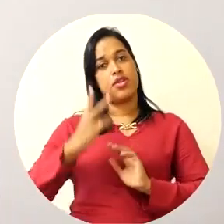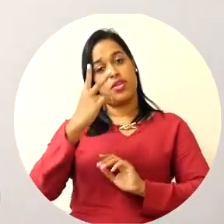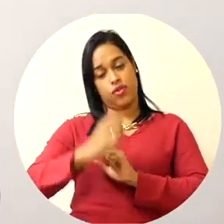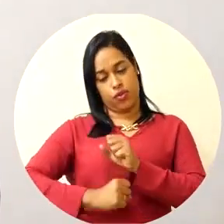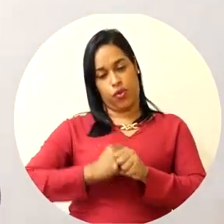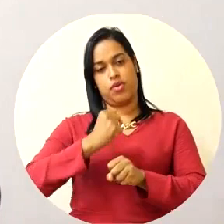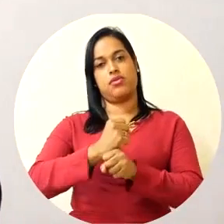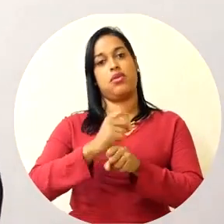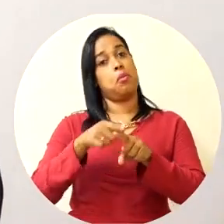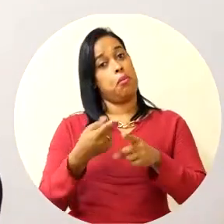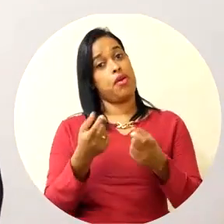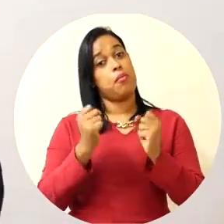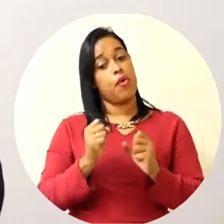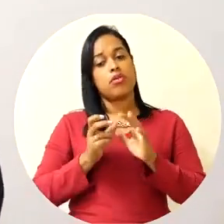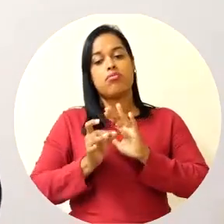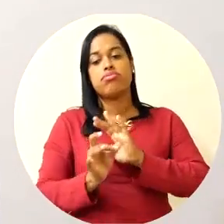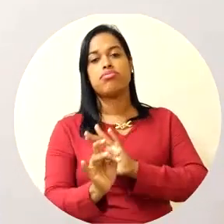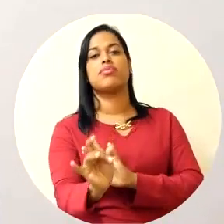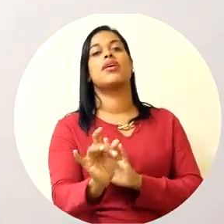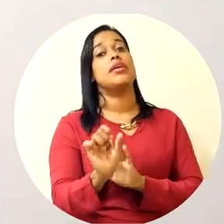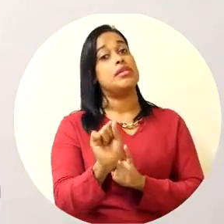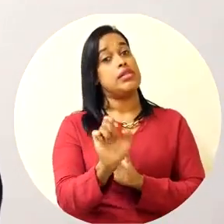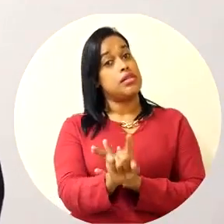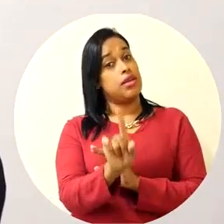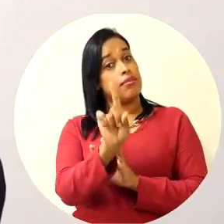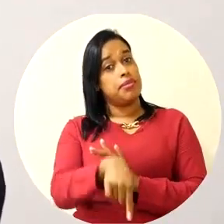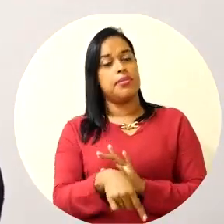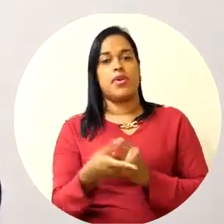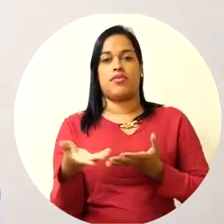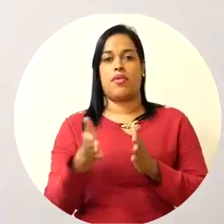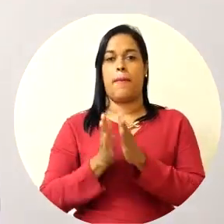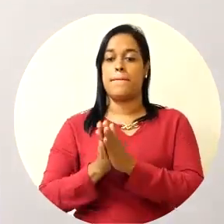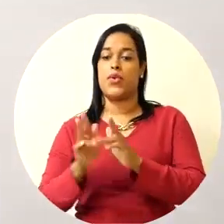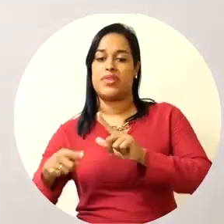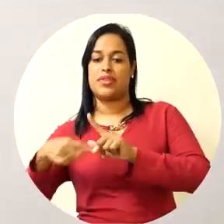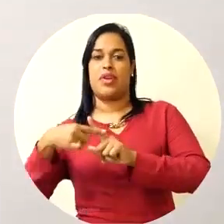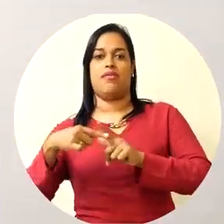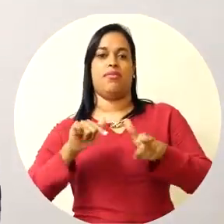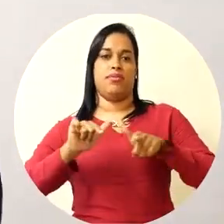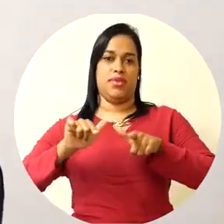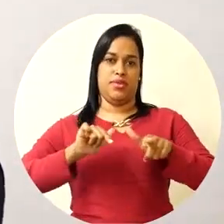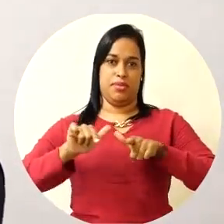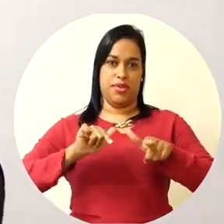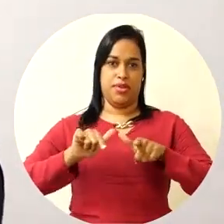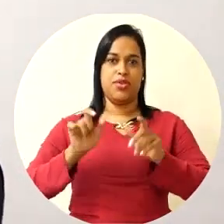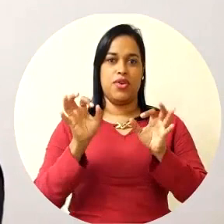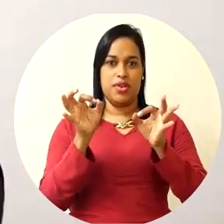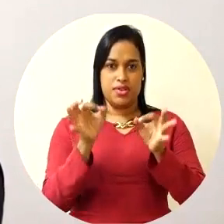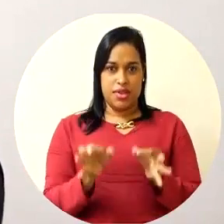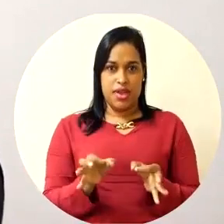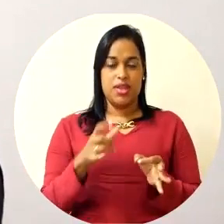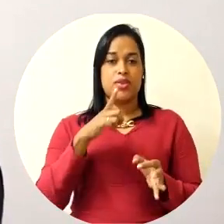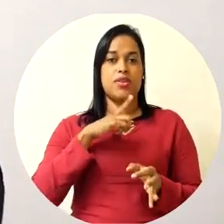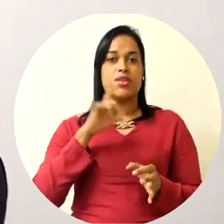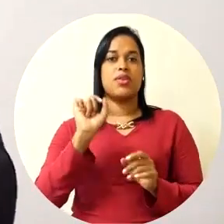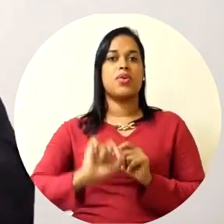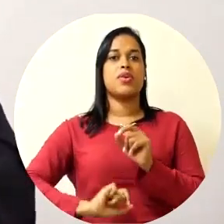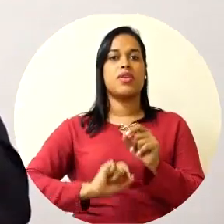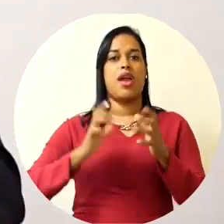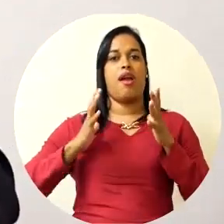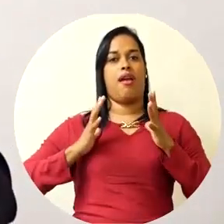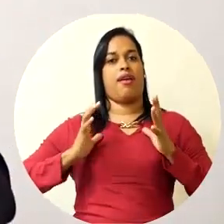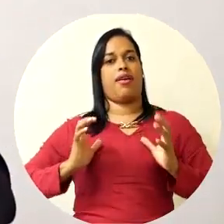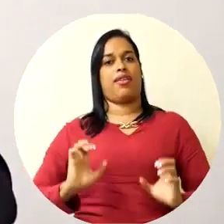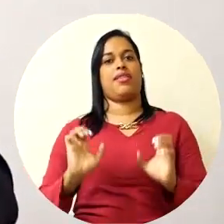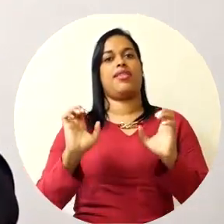em média 2 anos, mas pode ainda vigorar se essas condições se tornarem mais favoráveis para o trabalhador, certo?